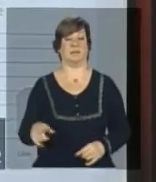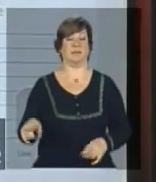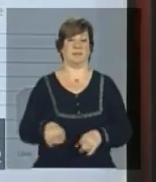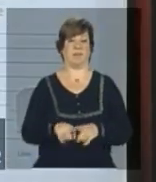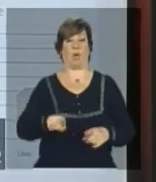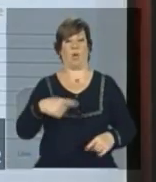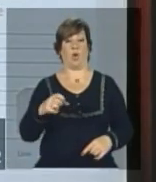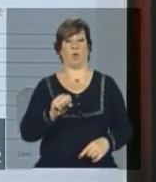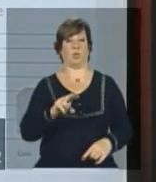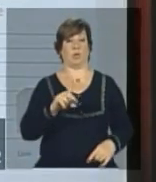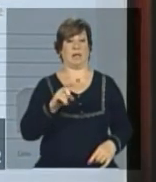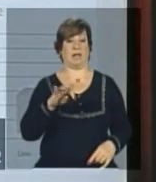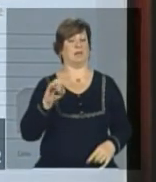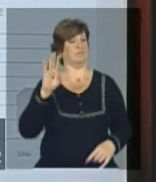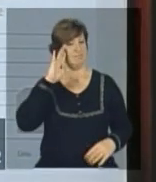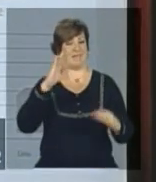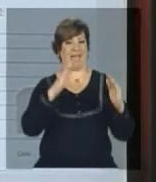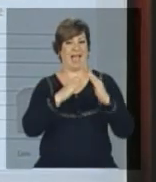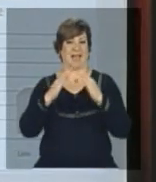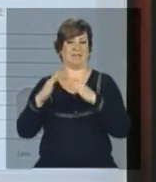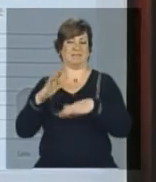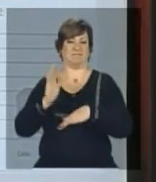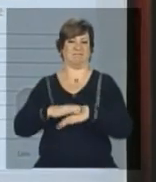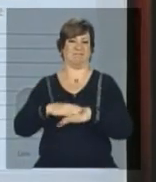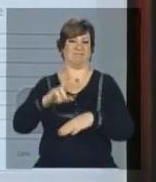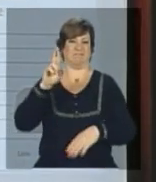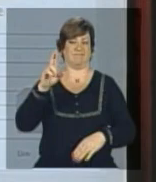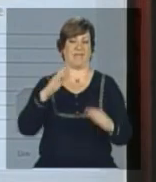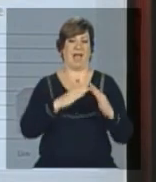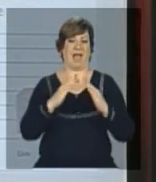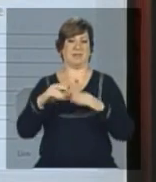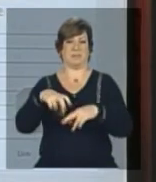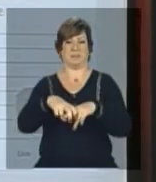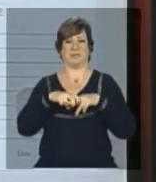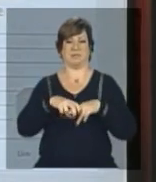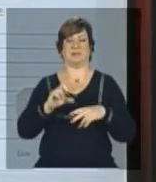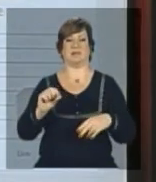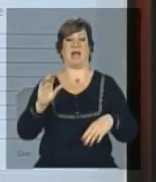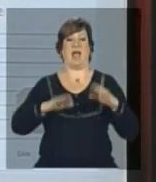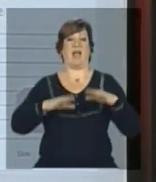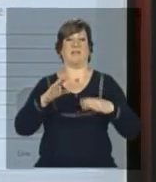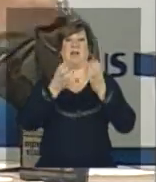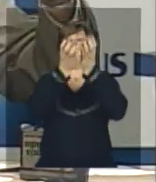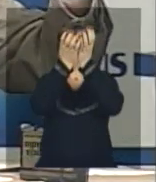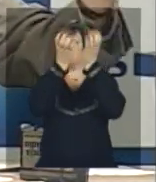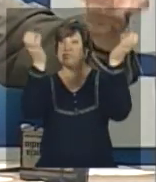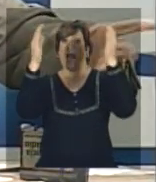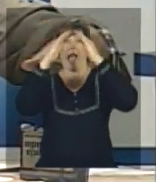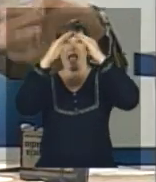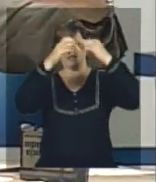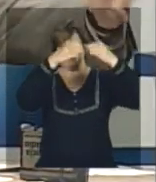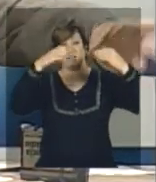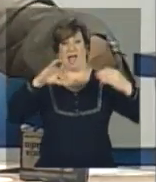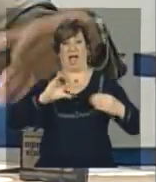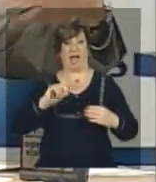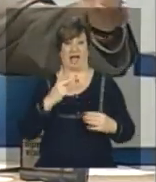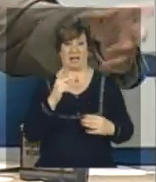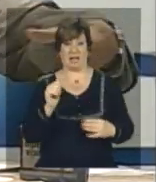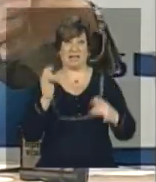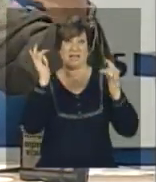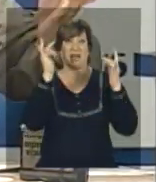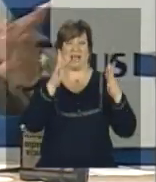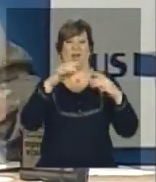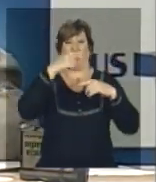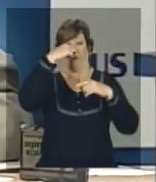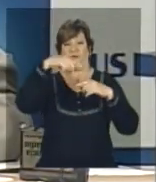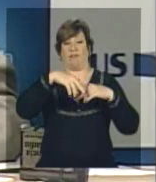região Sudeste, é domicílio, né? Principalmente dentro do domicílio, a calha entupida, o vaso de planta, algo que ficou lá